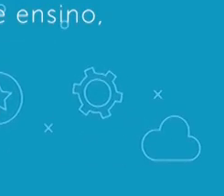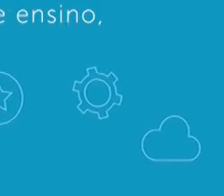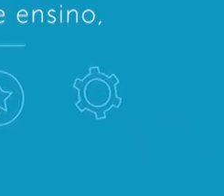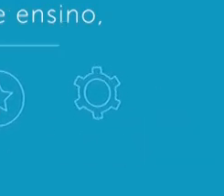tchau.